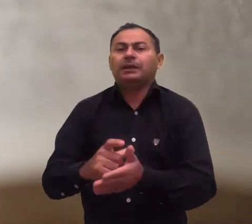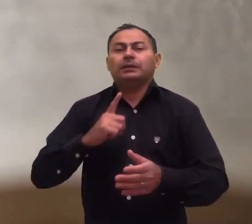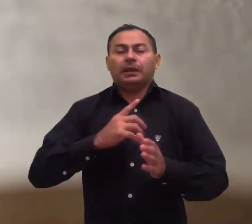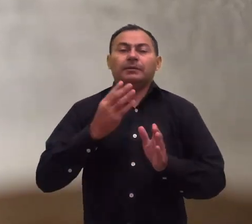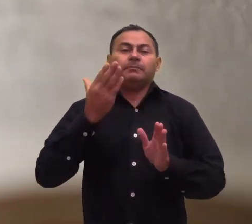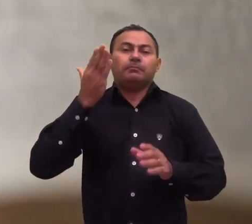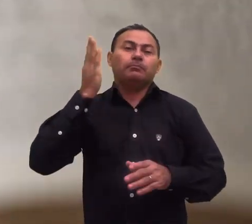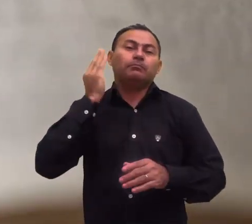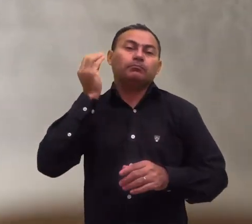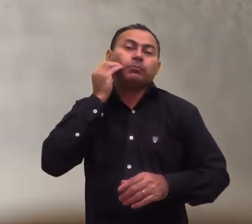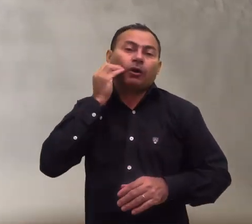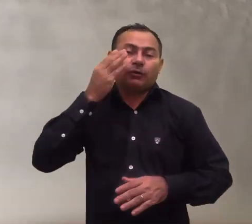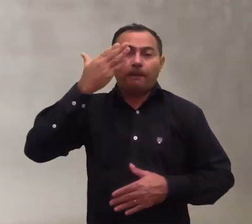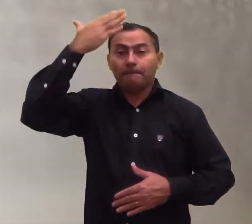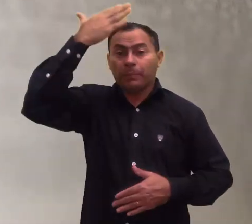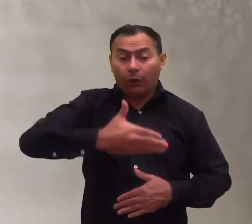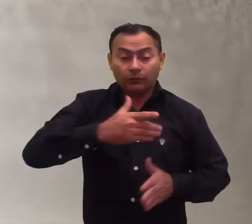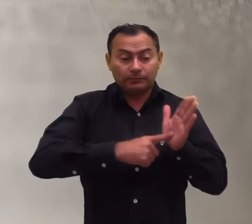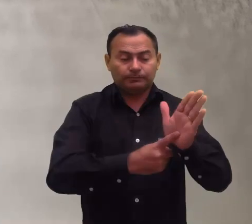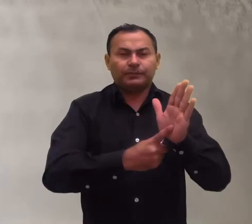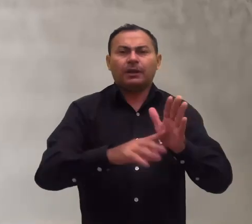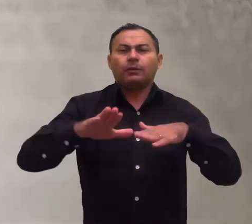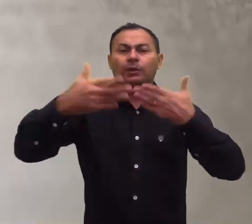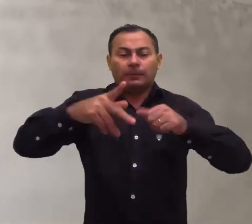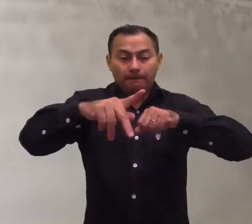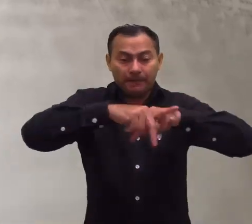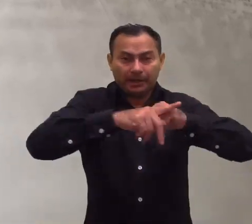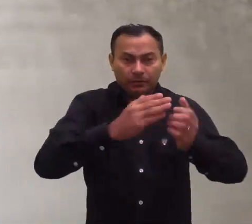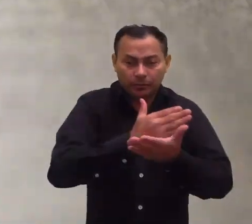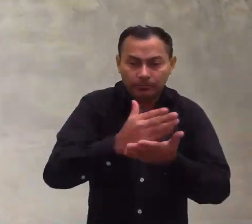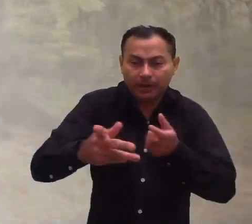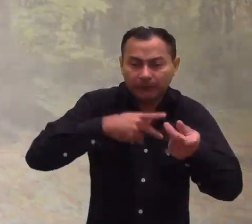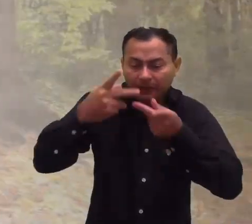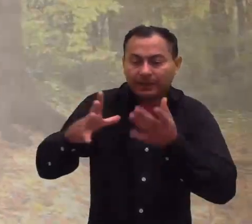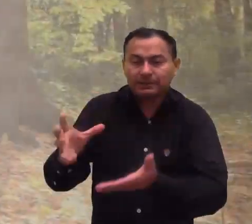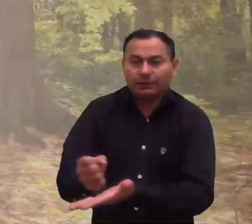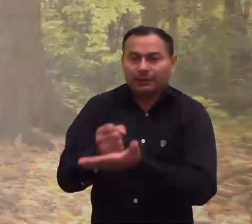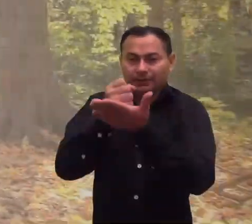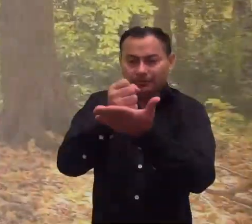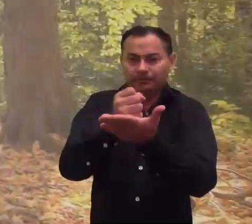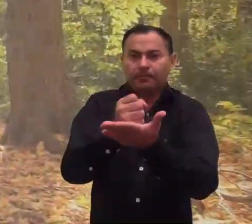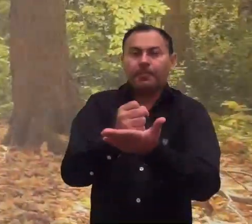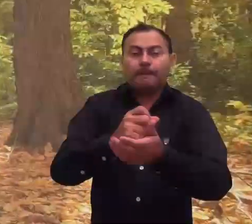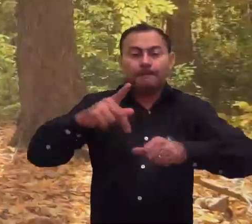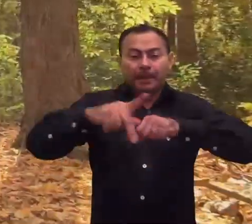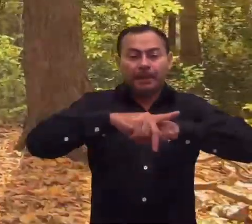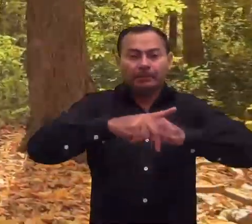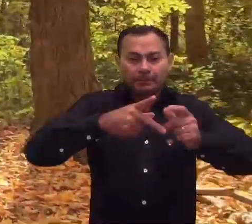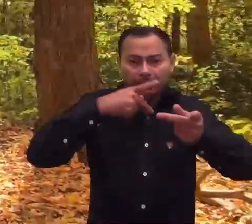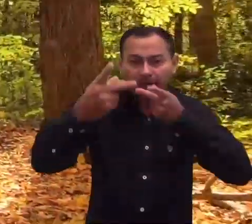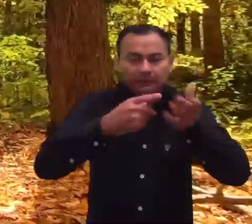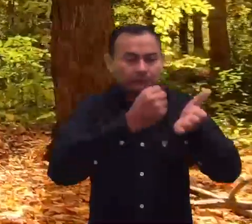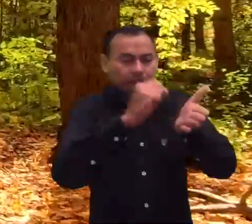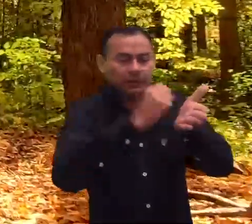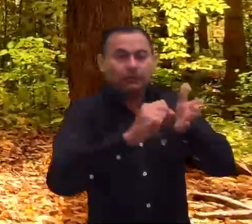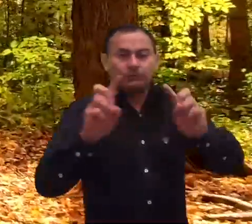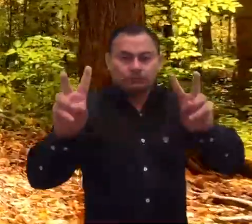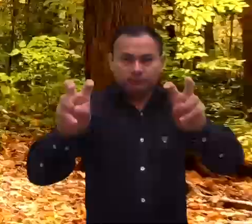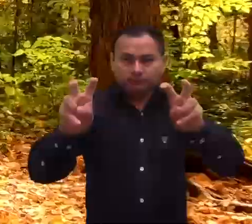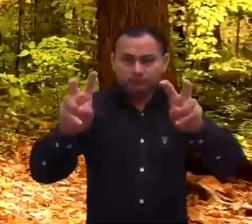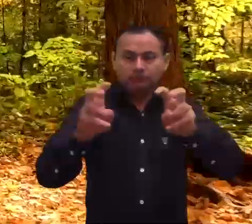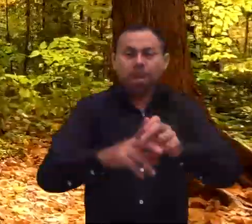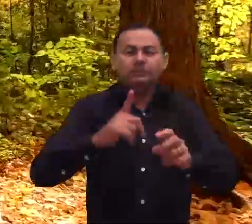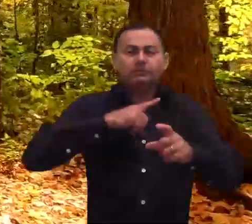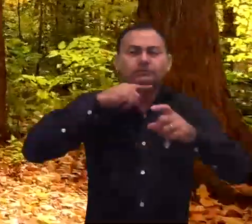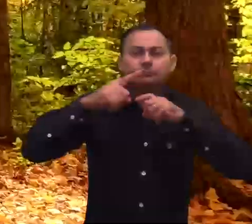Velho Testamento existem provas dela. Quando Pedro começa a falar sobre a salvação, ele comenta que, apesar de